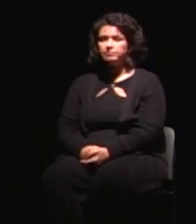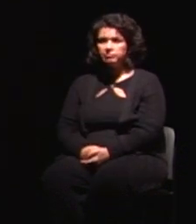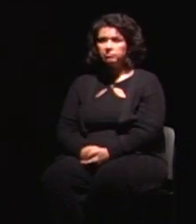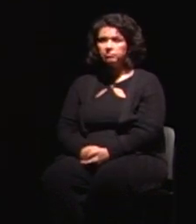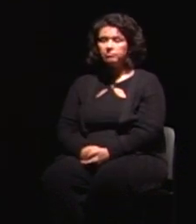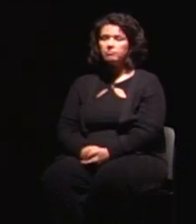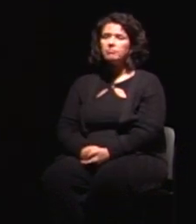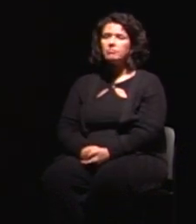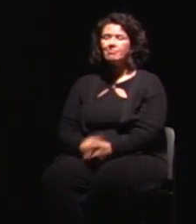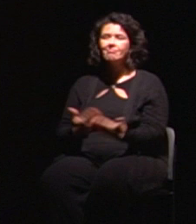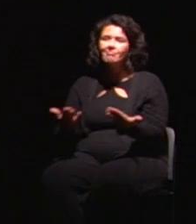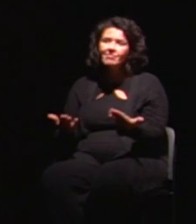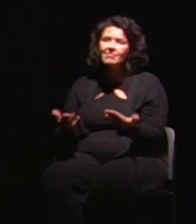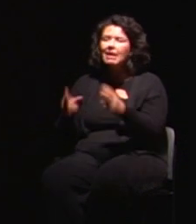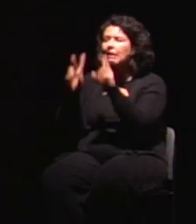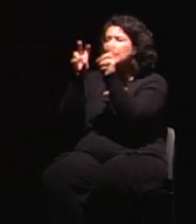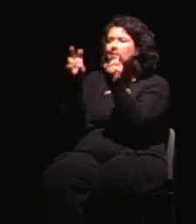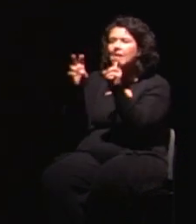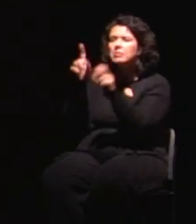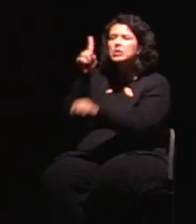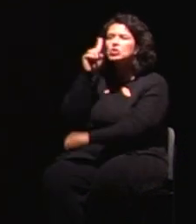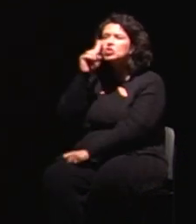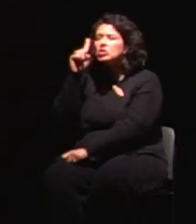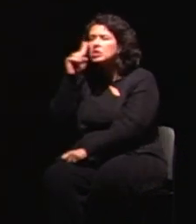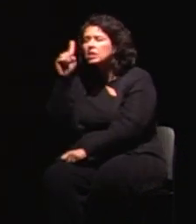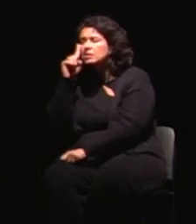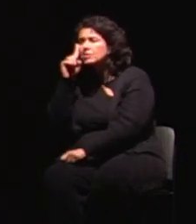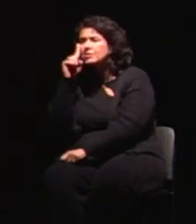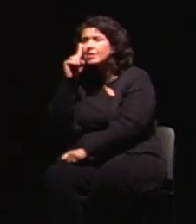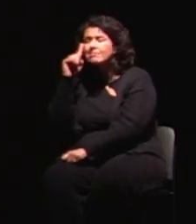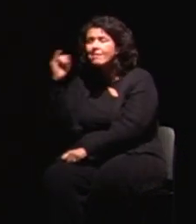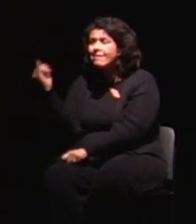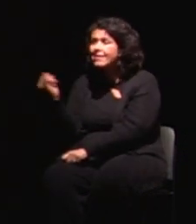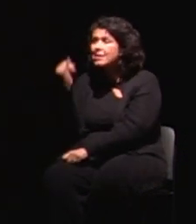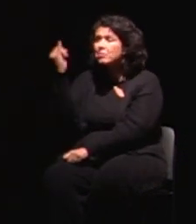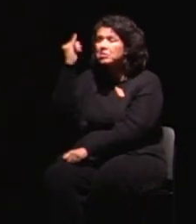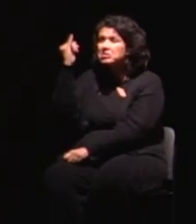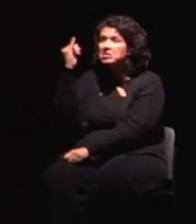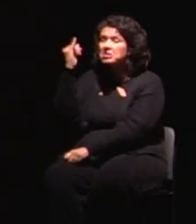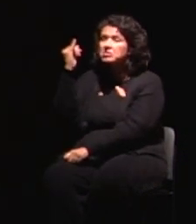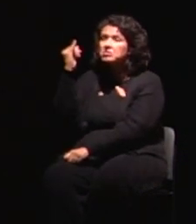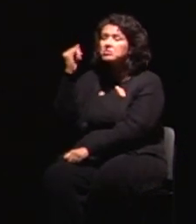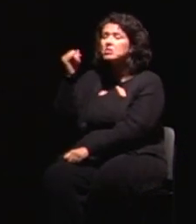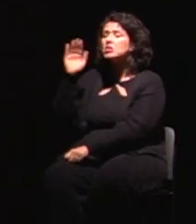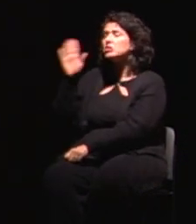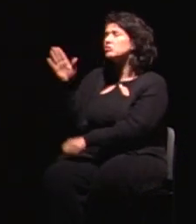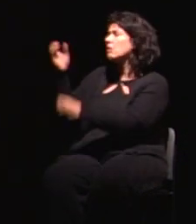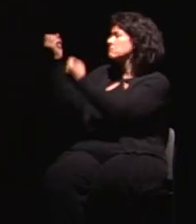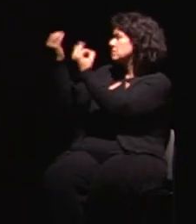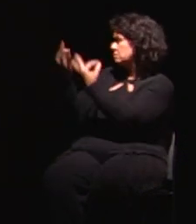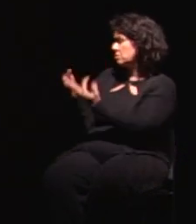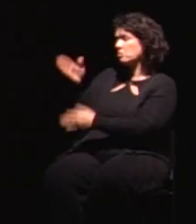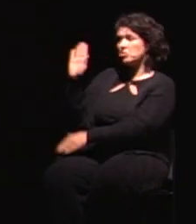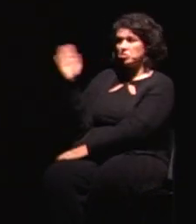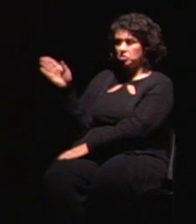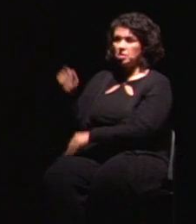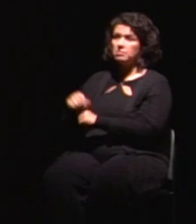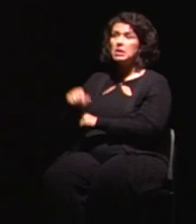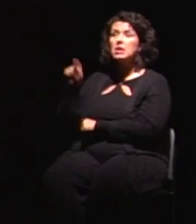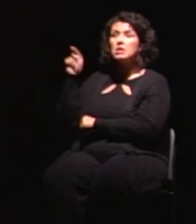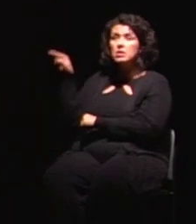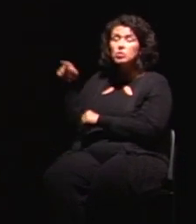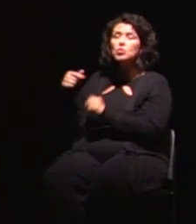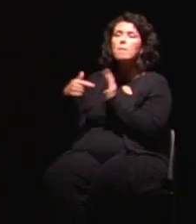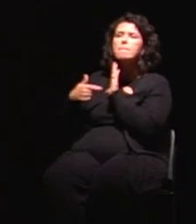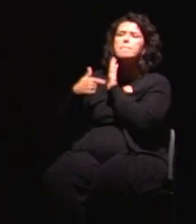importância do cotidiano já foi muito bem dita aqui, que representa a saída